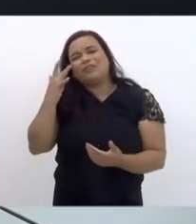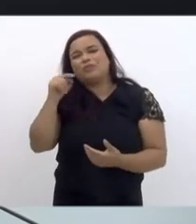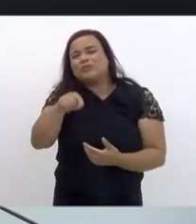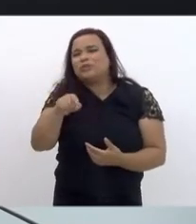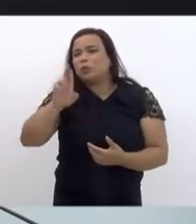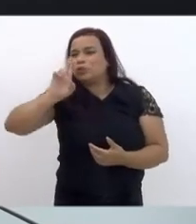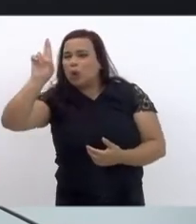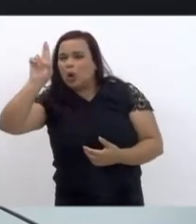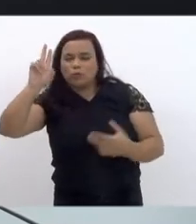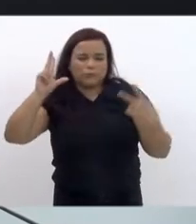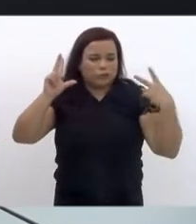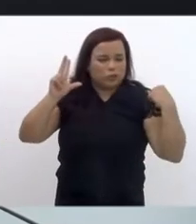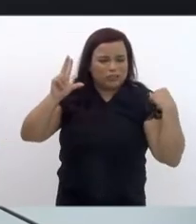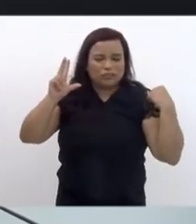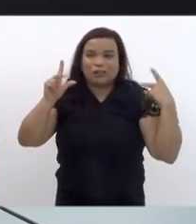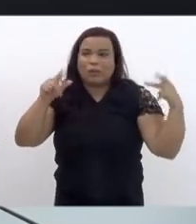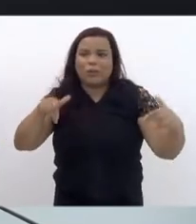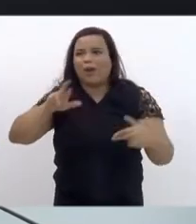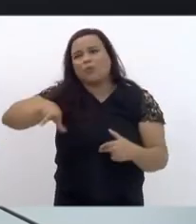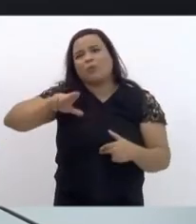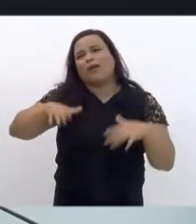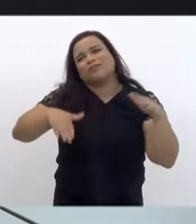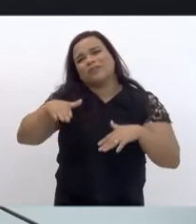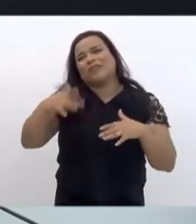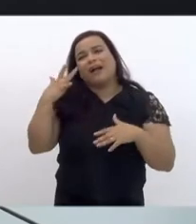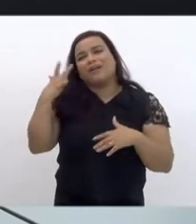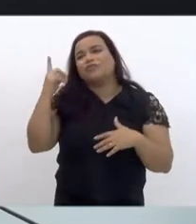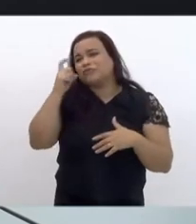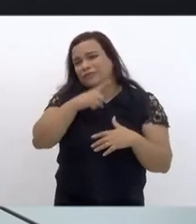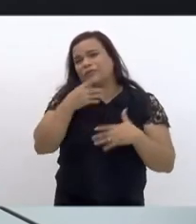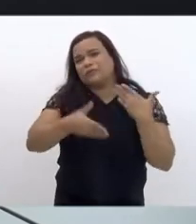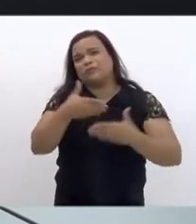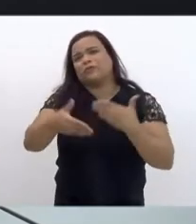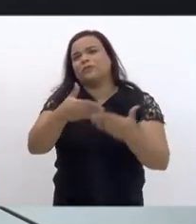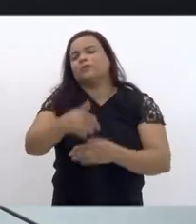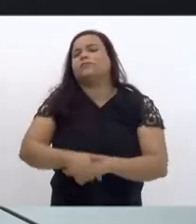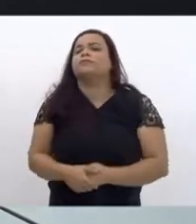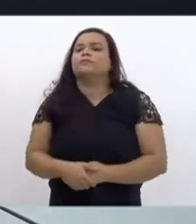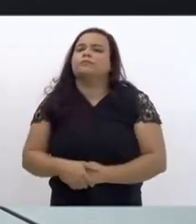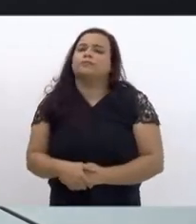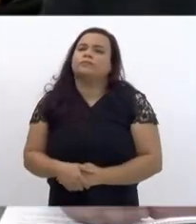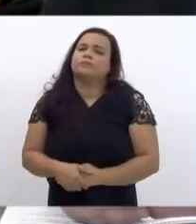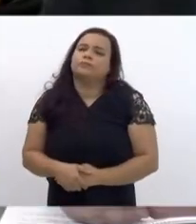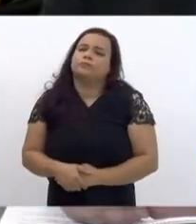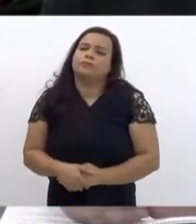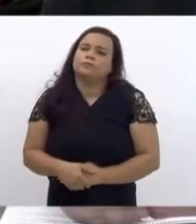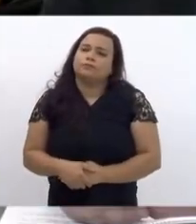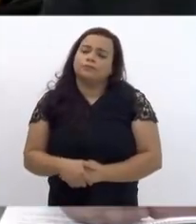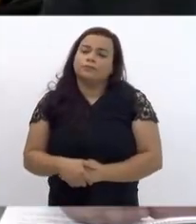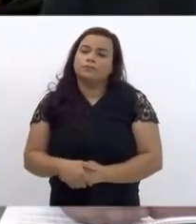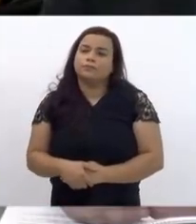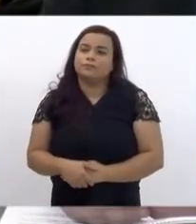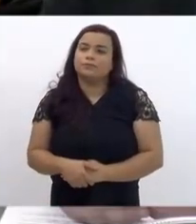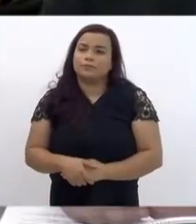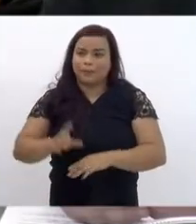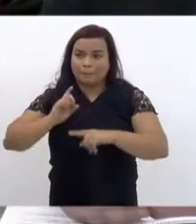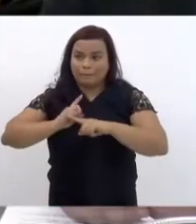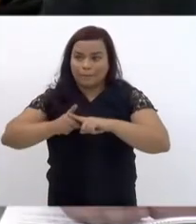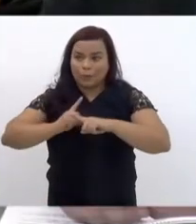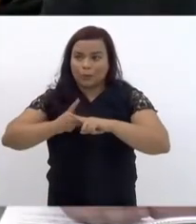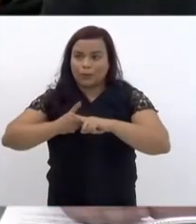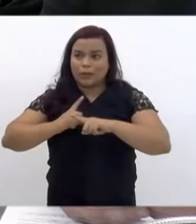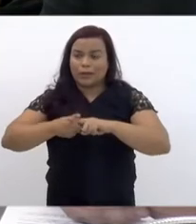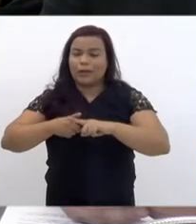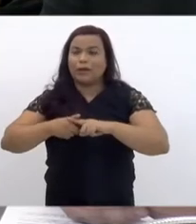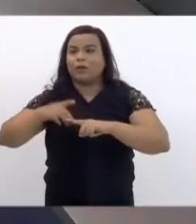inviabiliza esse processo, entendeu? Era igual quando tinha carro oficial aqui na casa, né? Porque aí que compete